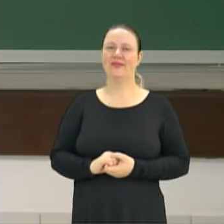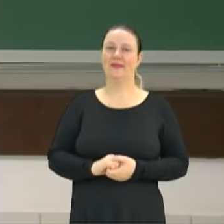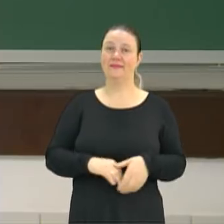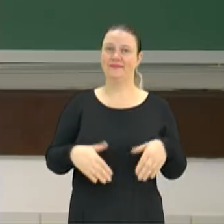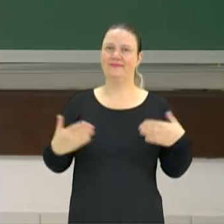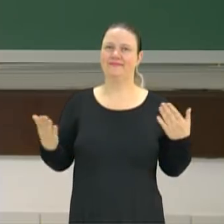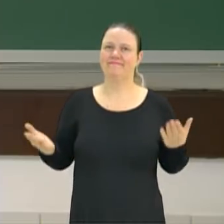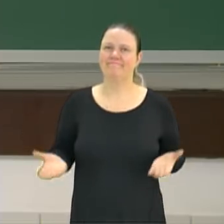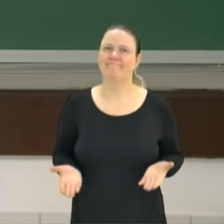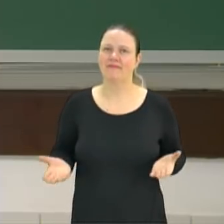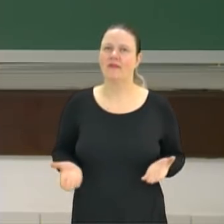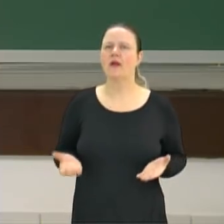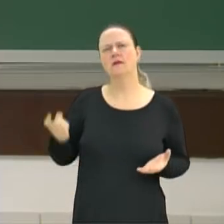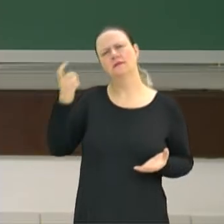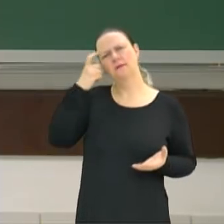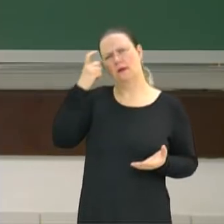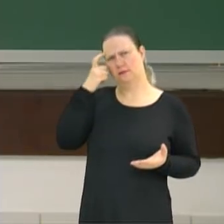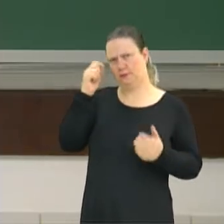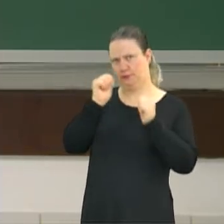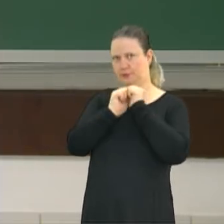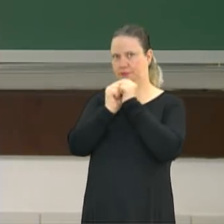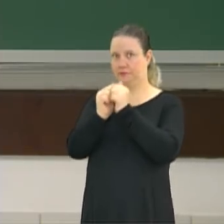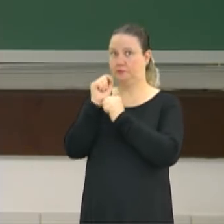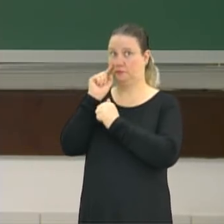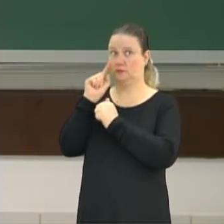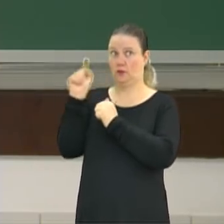E aí, gente? Vamos pensar junto? Olha aqui.